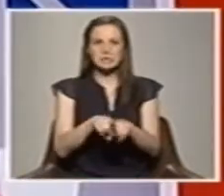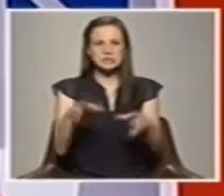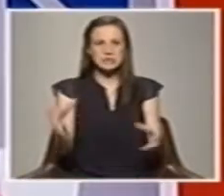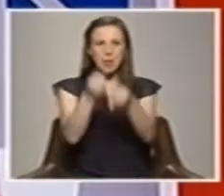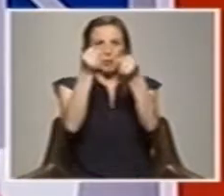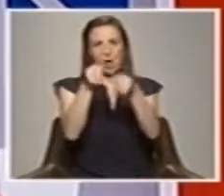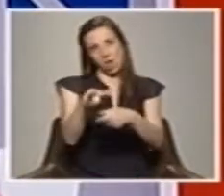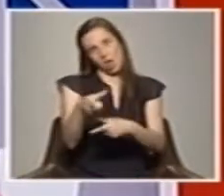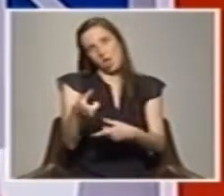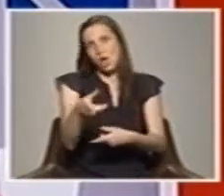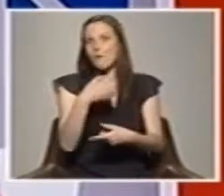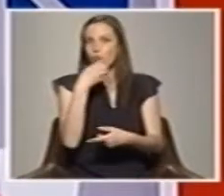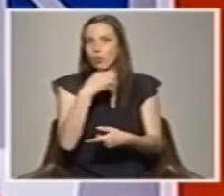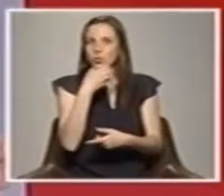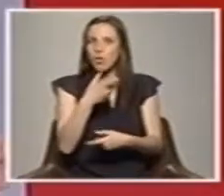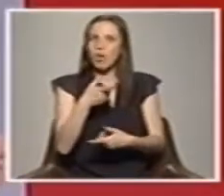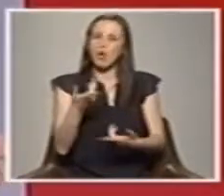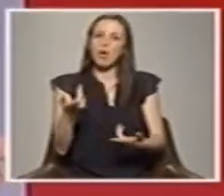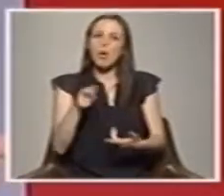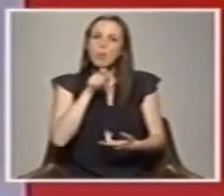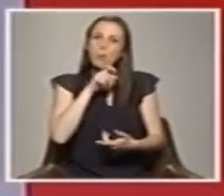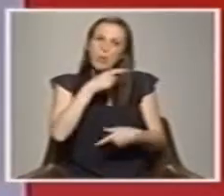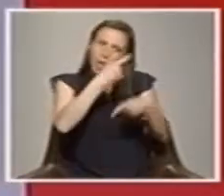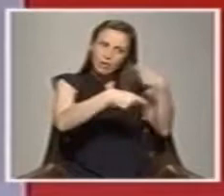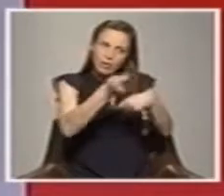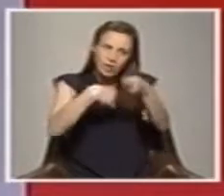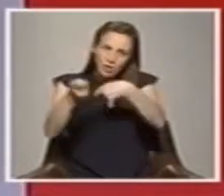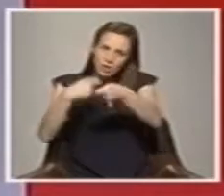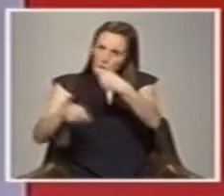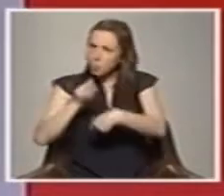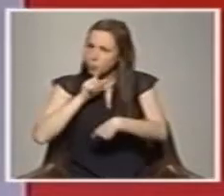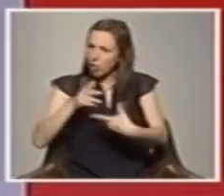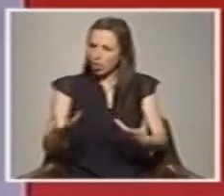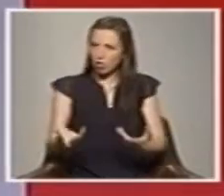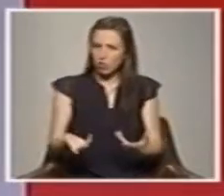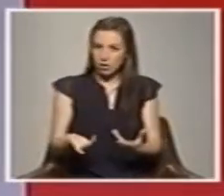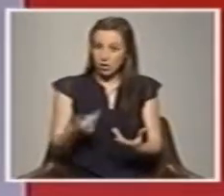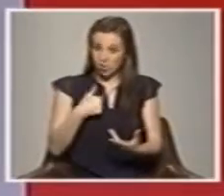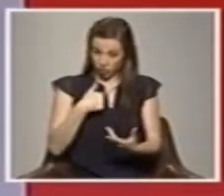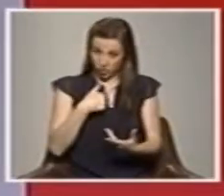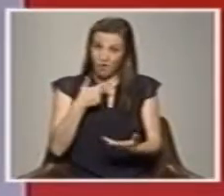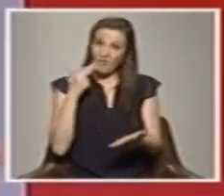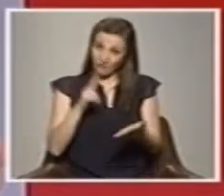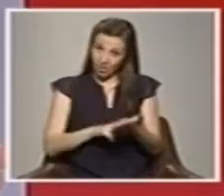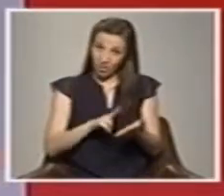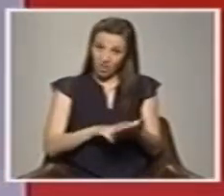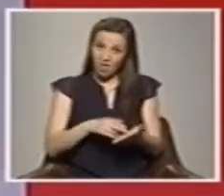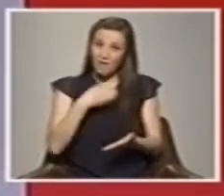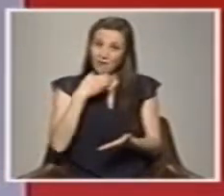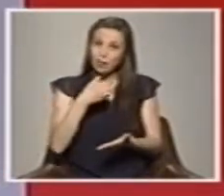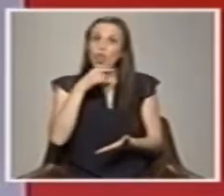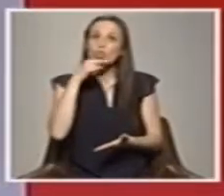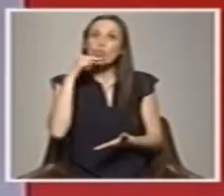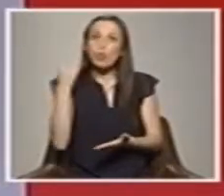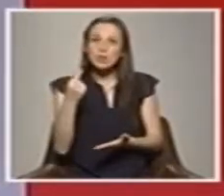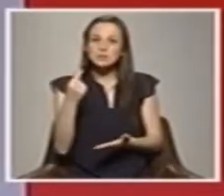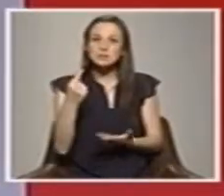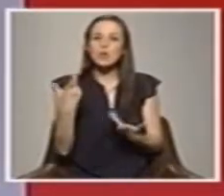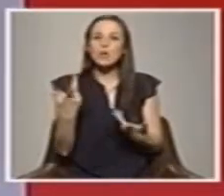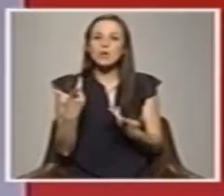essa fruta, poderia ser colocada ainda em muitos locais. Porque eu, sinceramente, a fruta mais doce é a que está mais